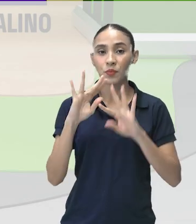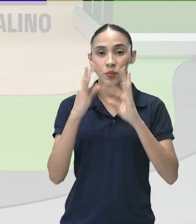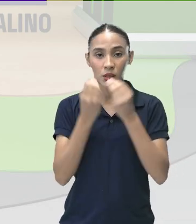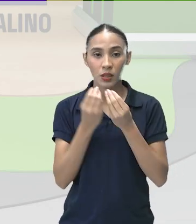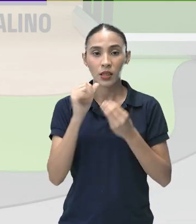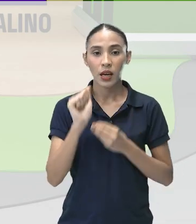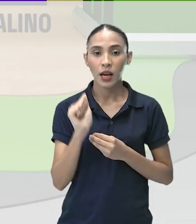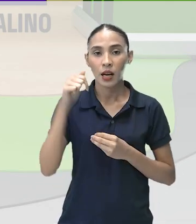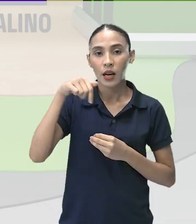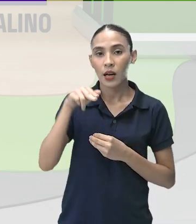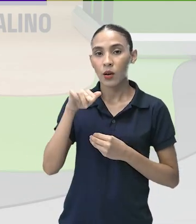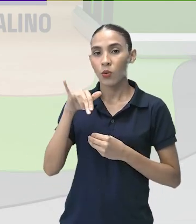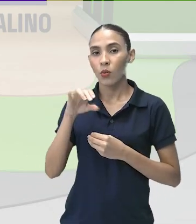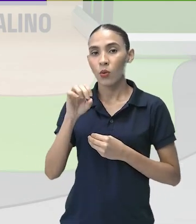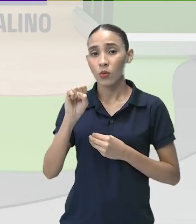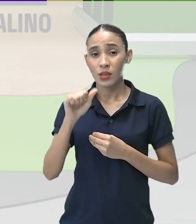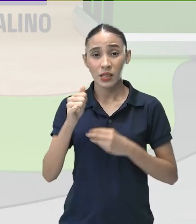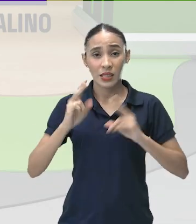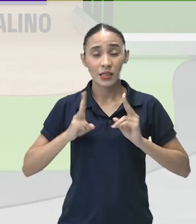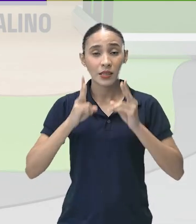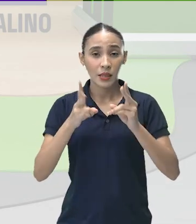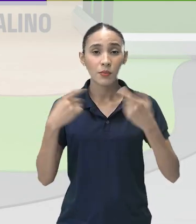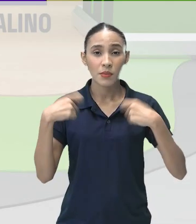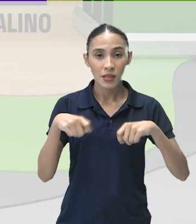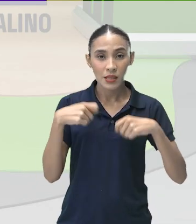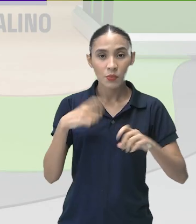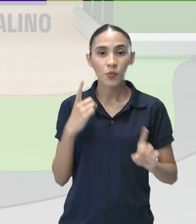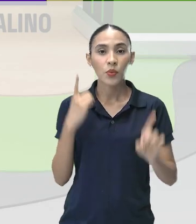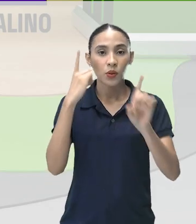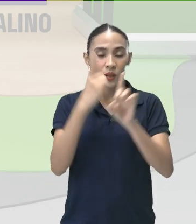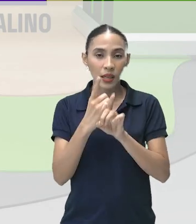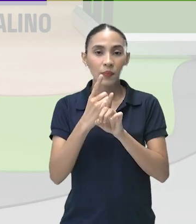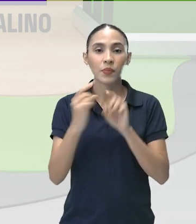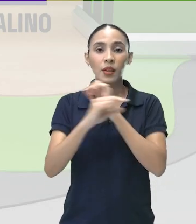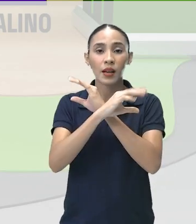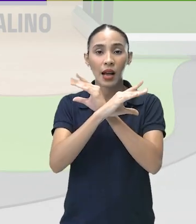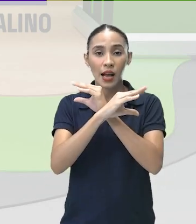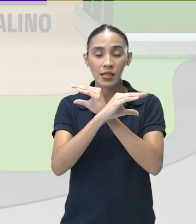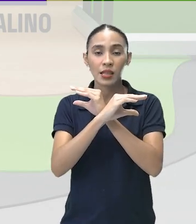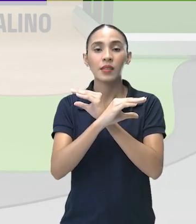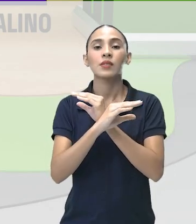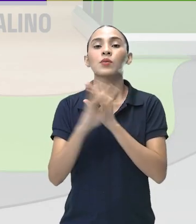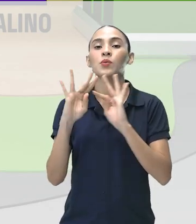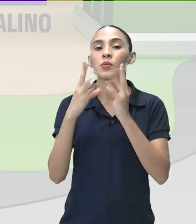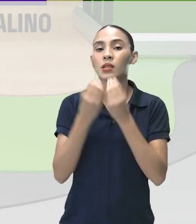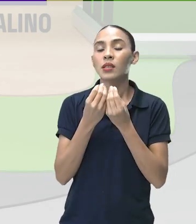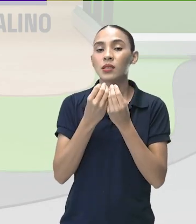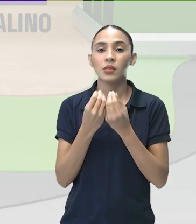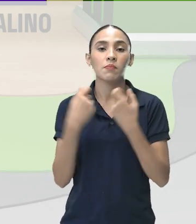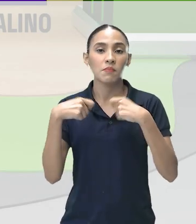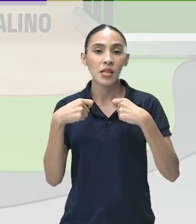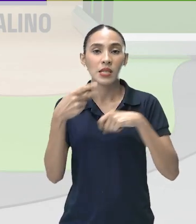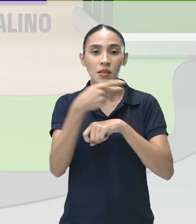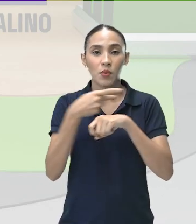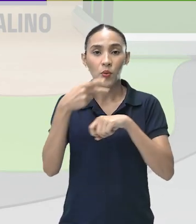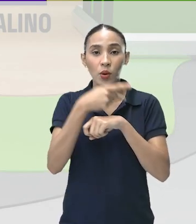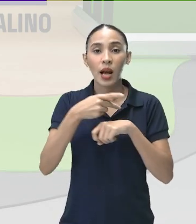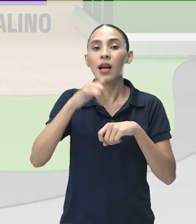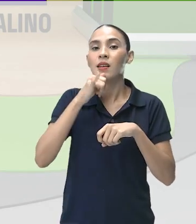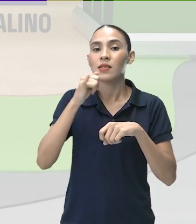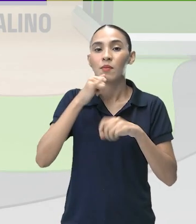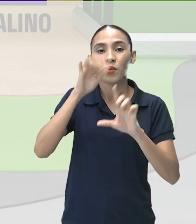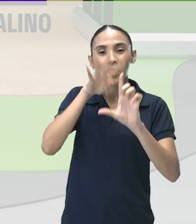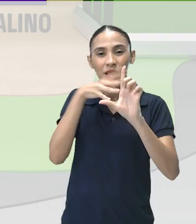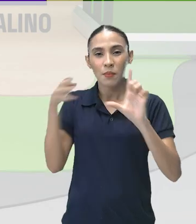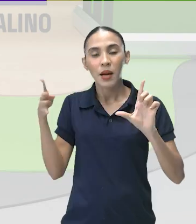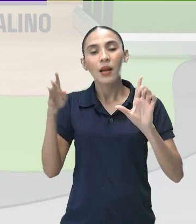aquosa, onde sempre que precisamos, então, determinar o grau de acidez de uma substância, nós recorremos a essa escala de pH.